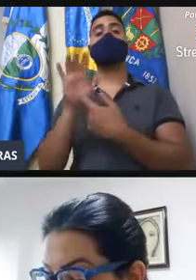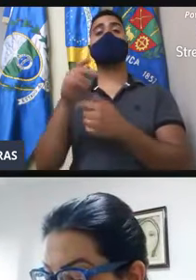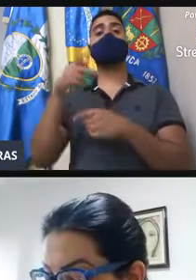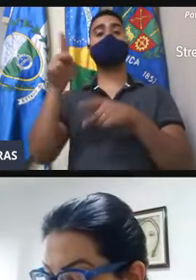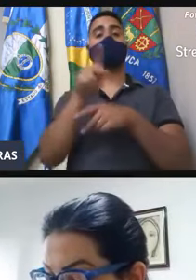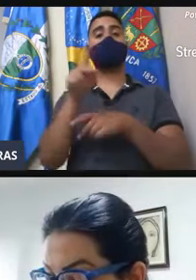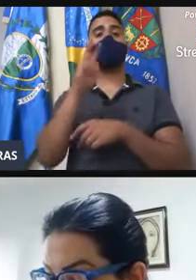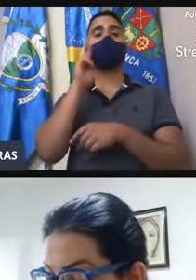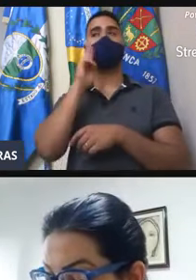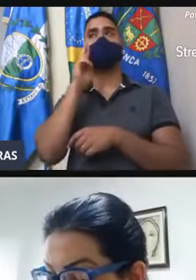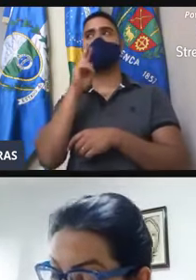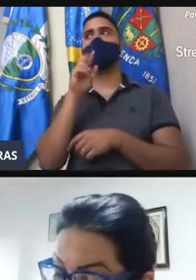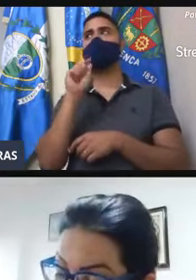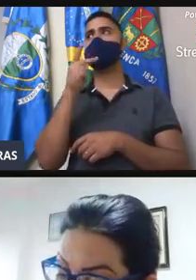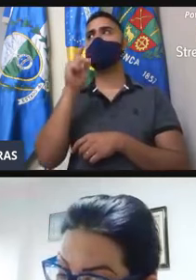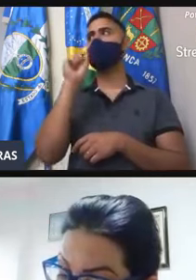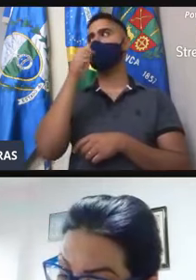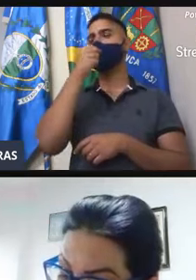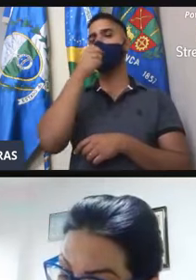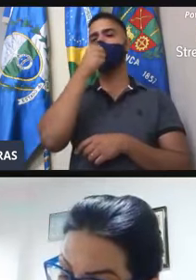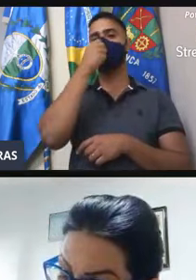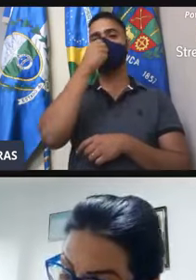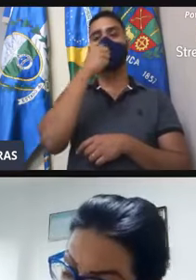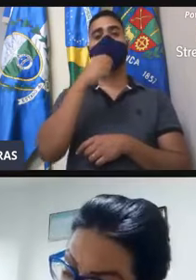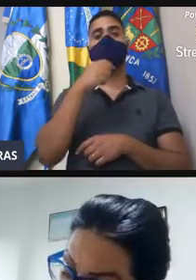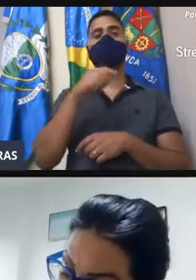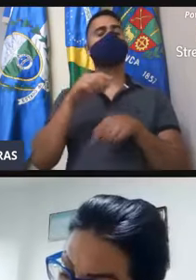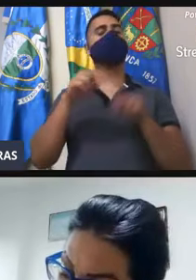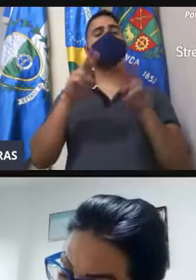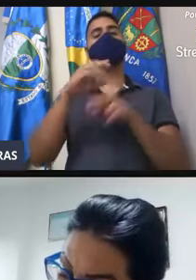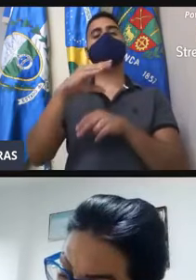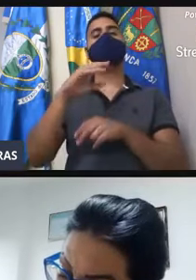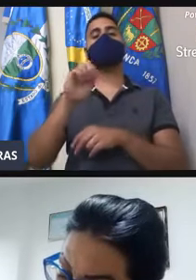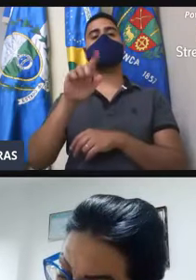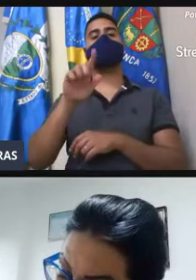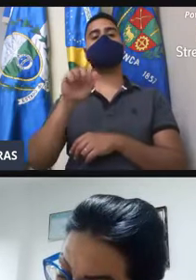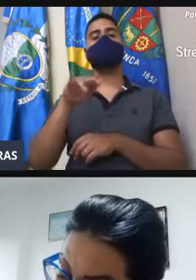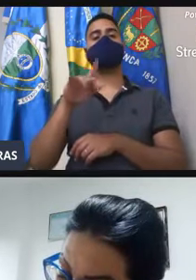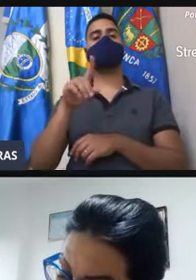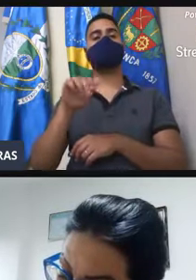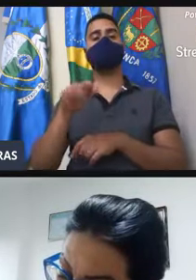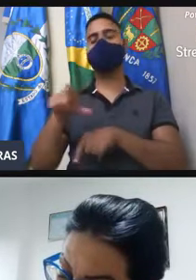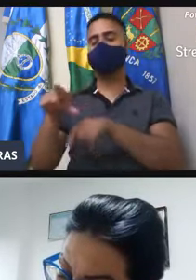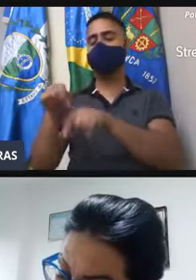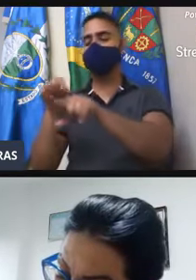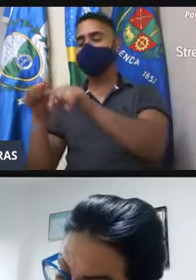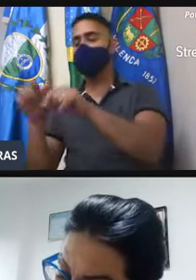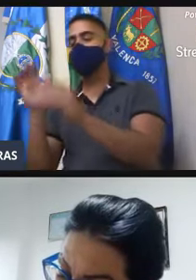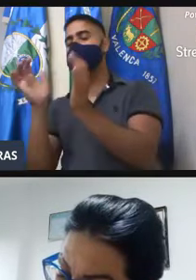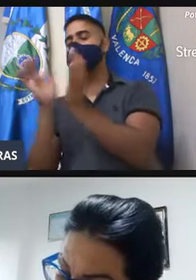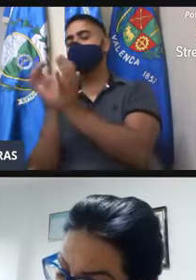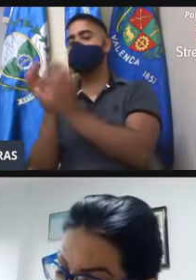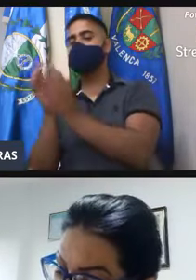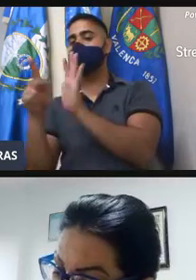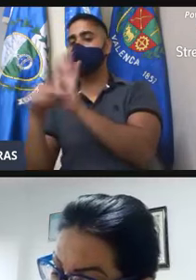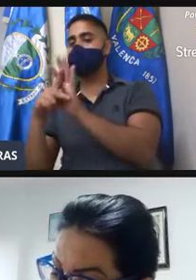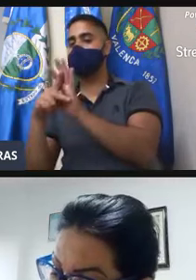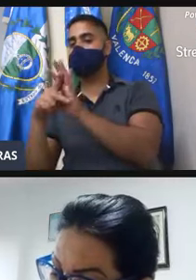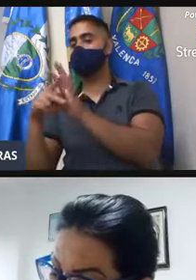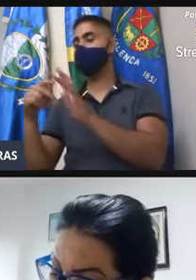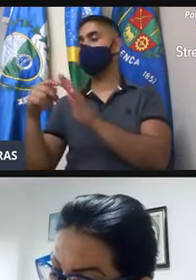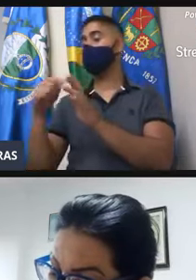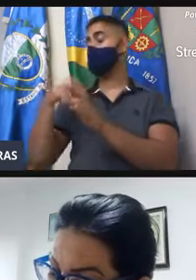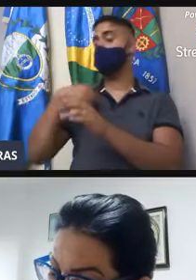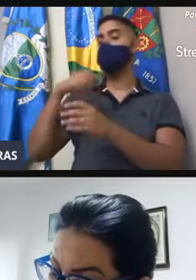Rafael, no qual define, nos casos de calamidade pública, esses critérios serão analisados e considerados pela equipe técnica. Eu sou o